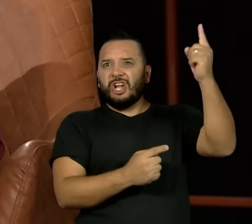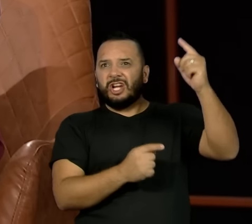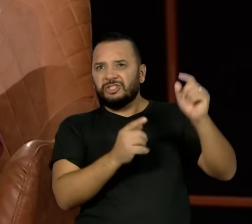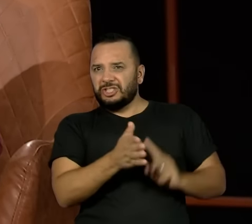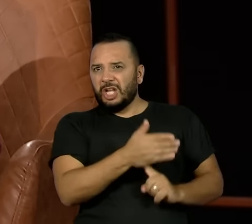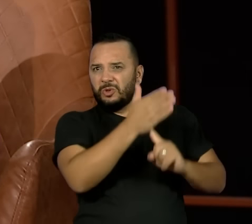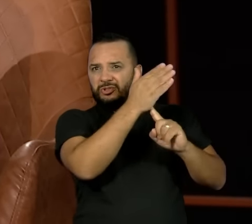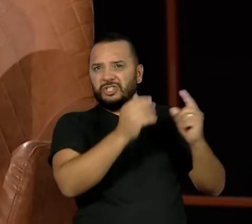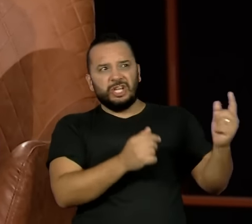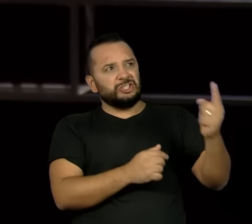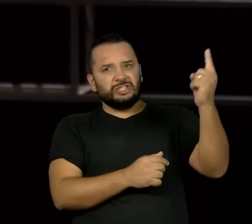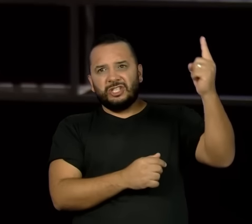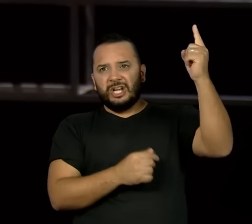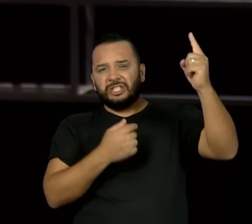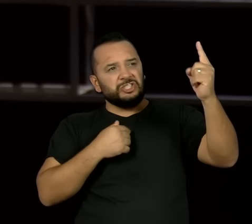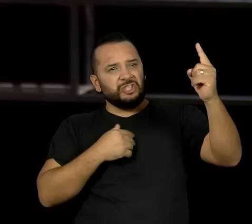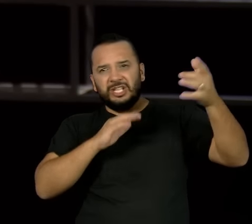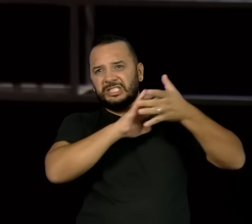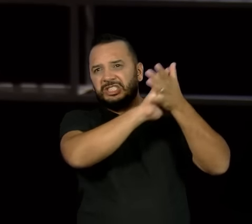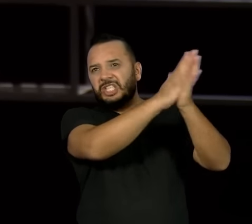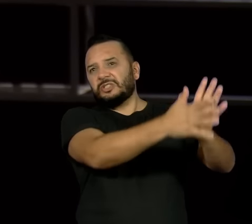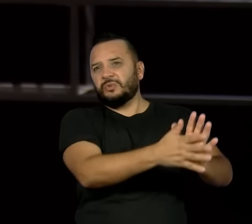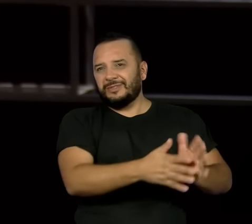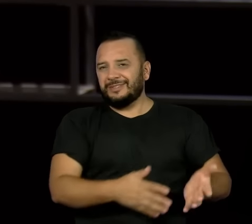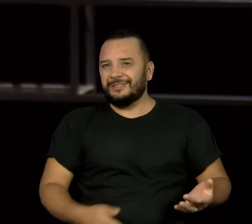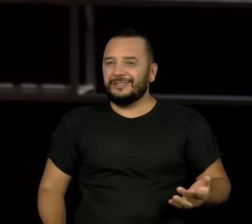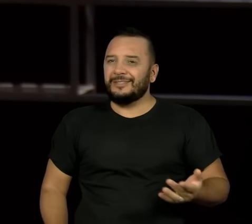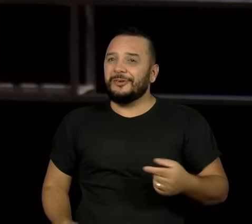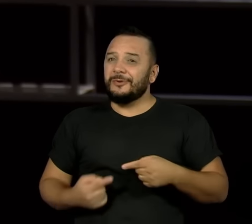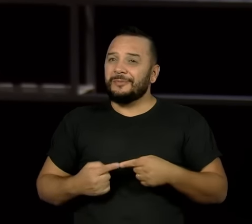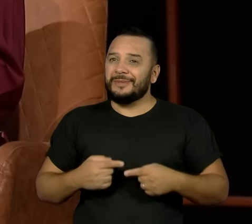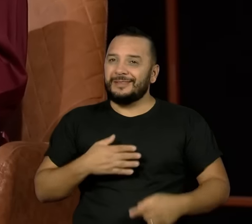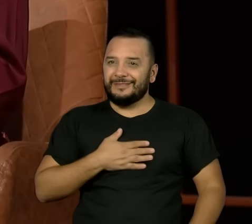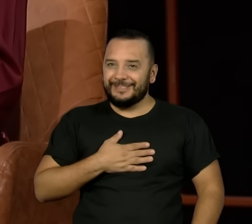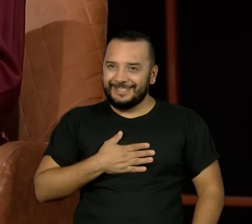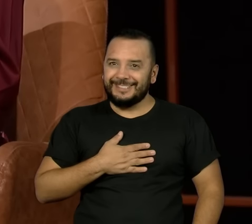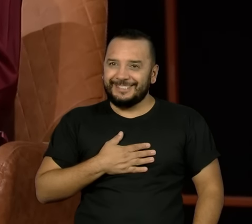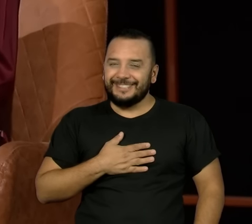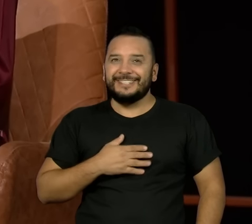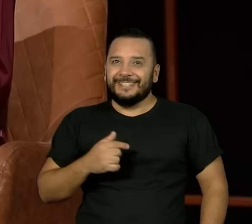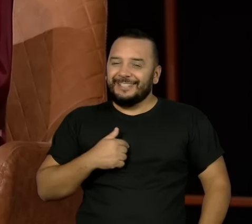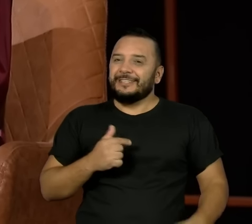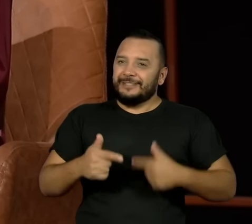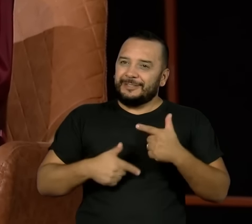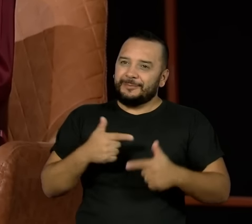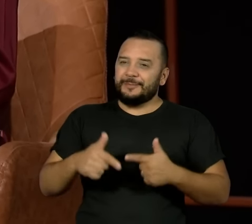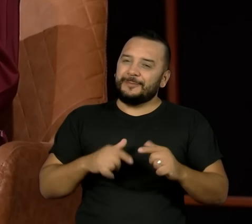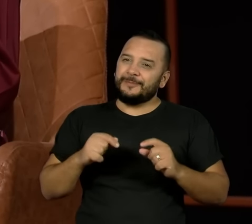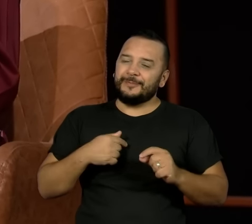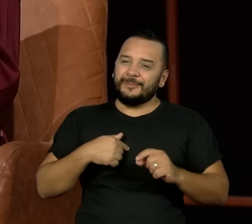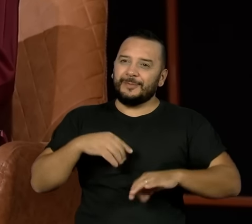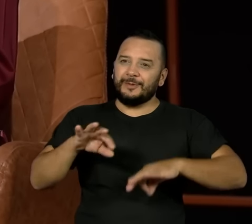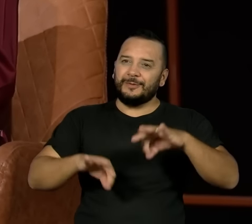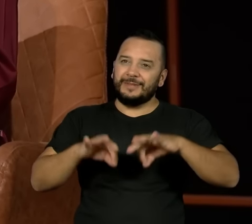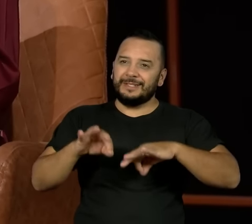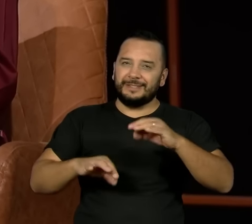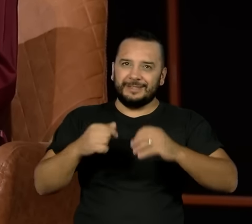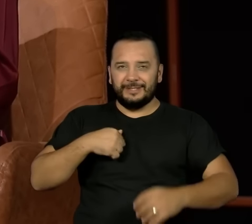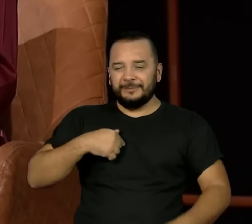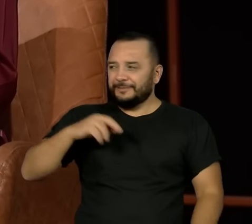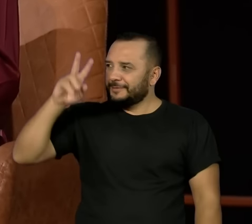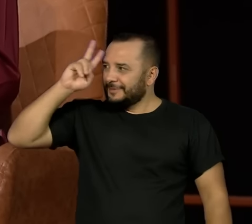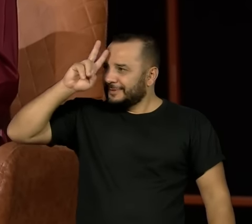destruído. Puxa, mas isso serve para mim. Eu trabalhei naquelas oficinas. Eu lembro, eu trabalhei